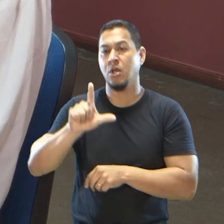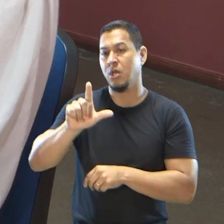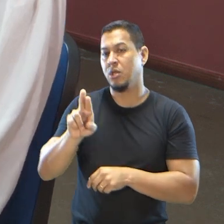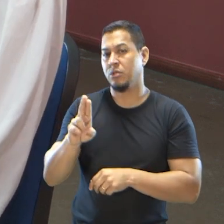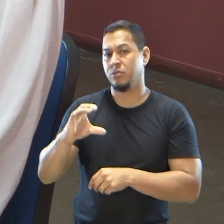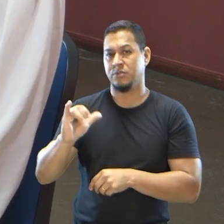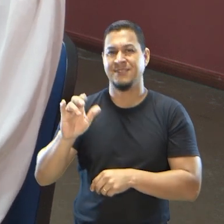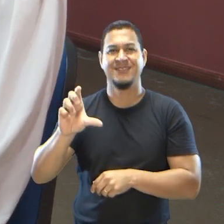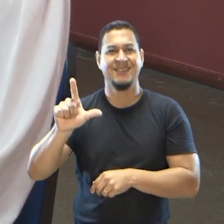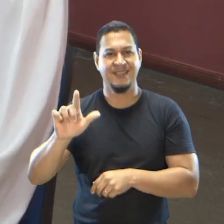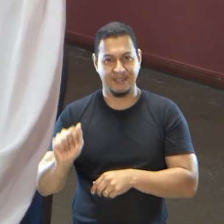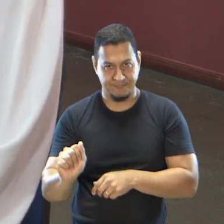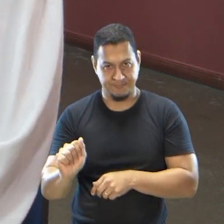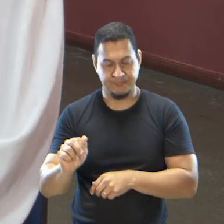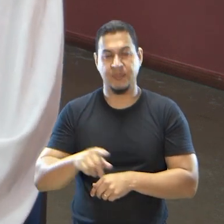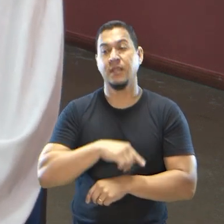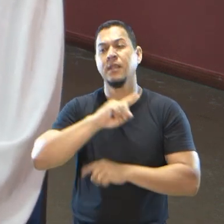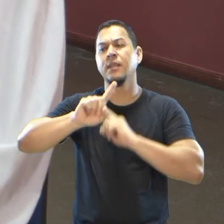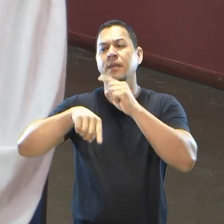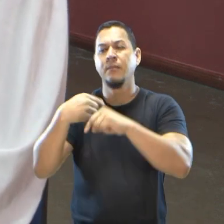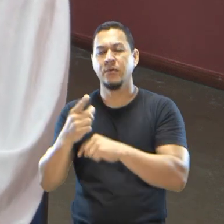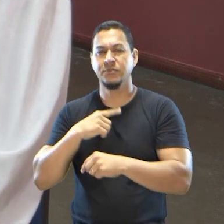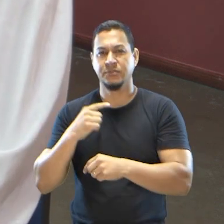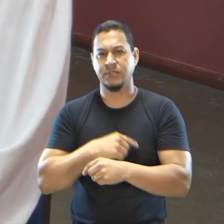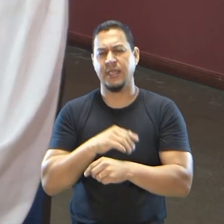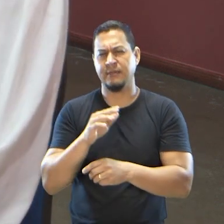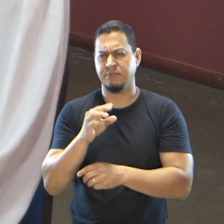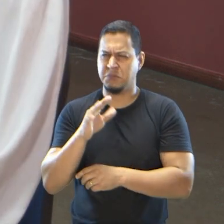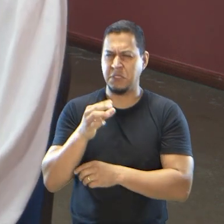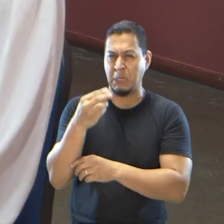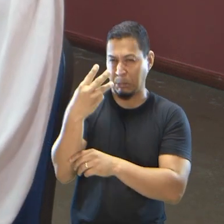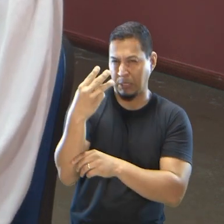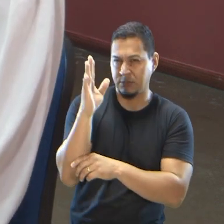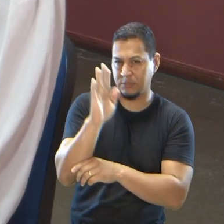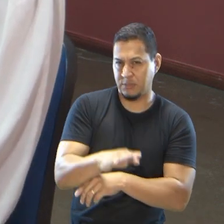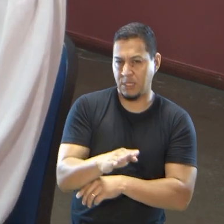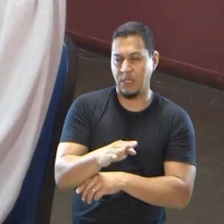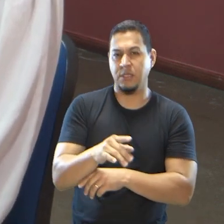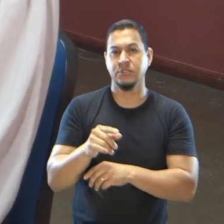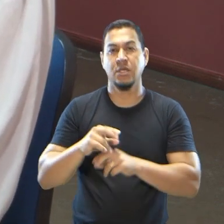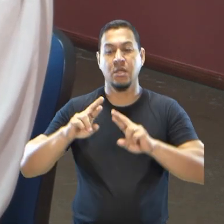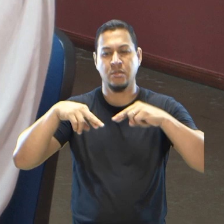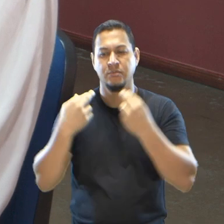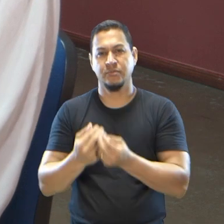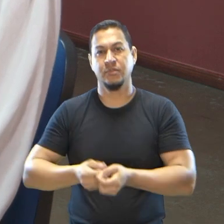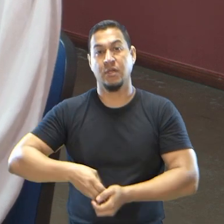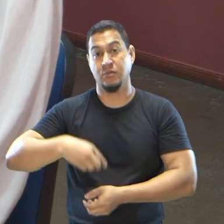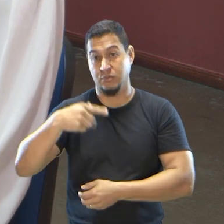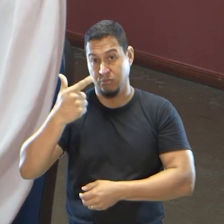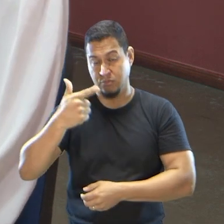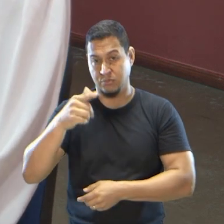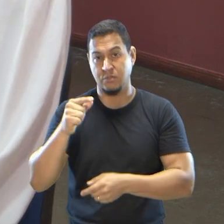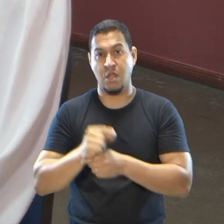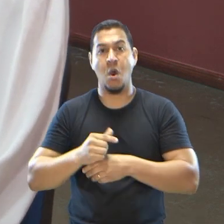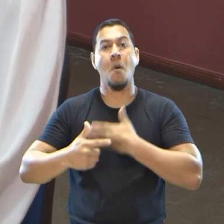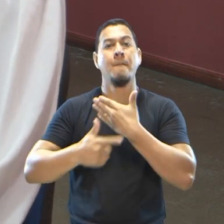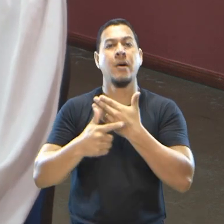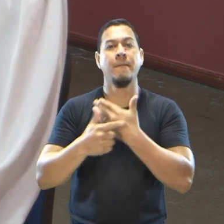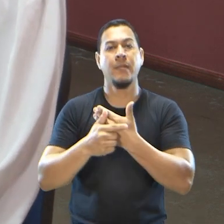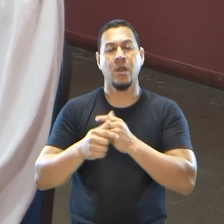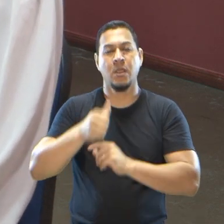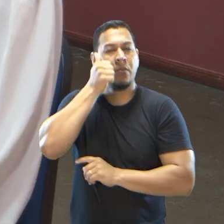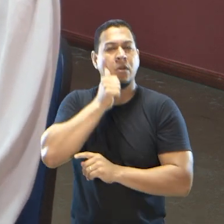Lucila Pacobaíba. Depois, nós vamos ter às 15h, a segunda mesa redonda, que vai ser o papel da